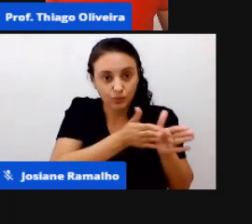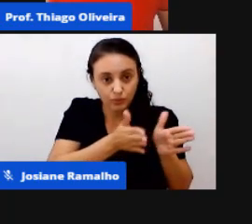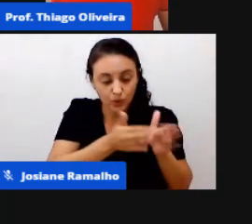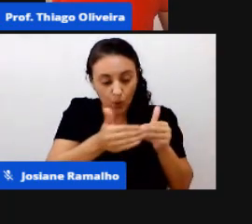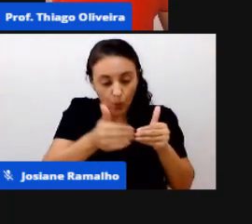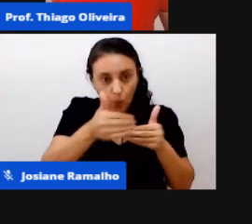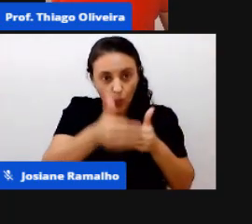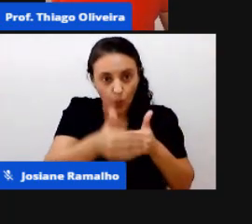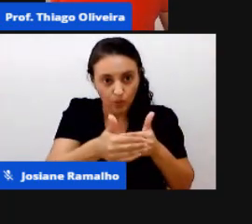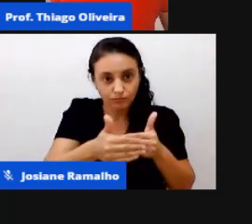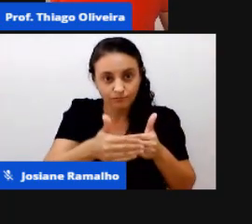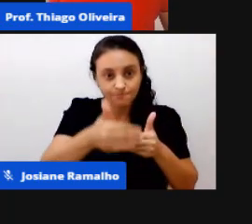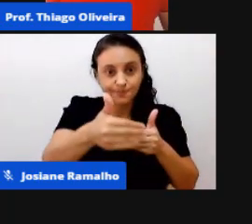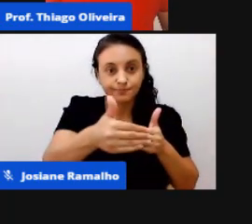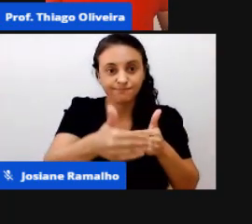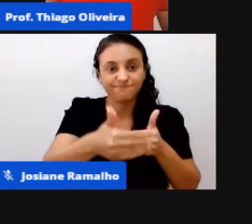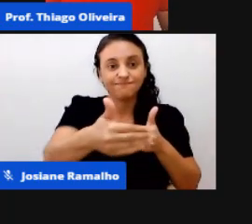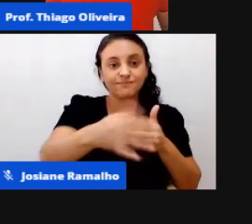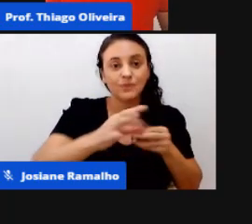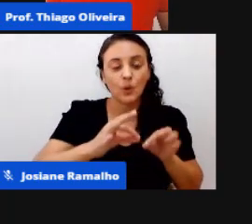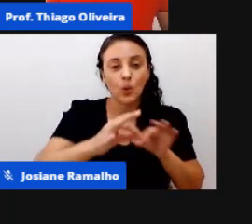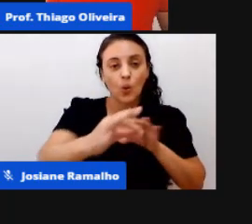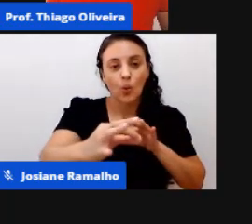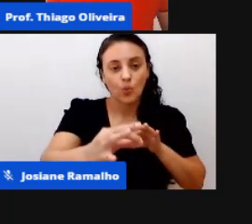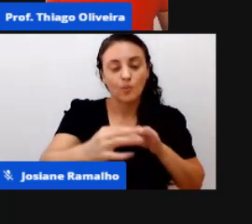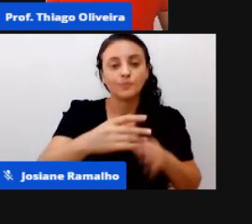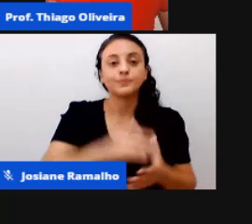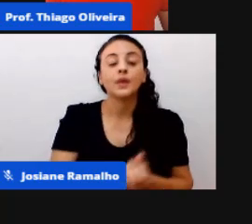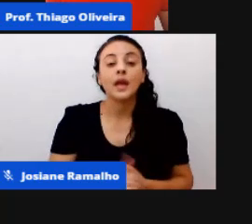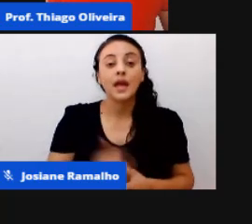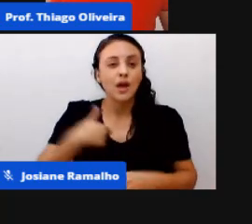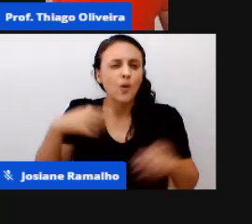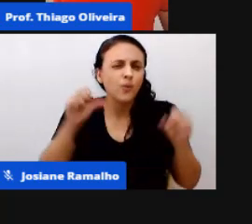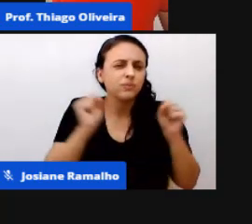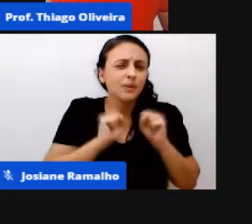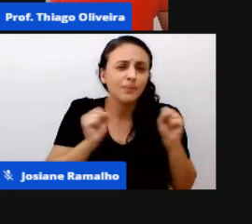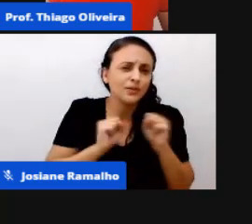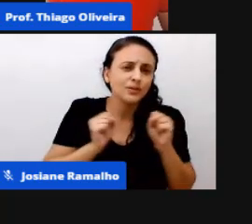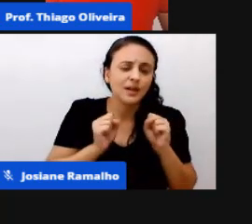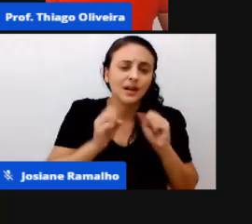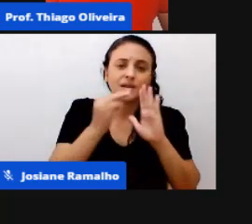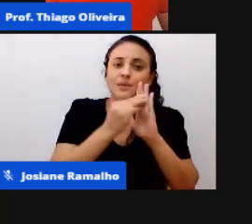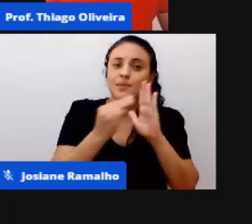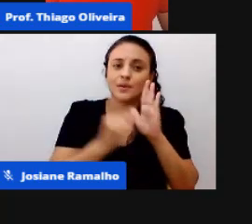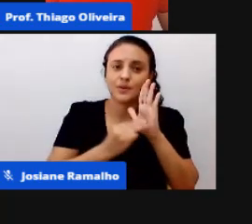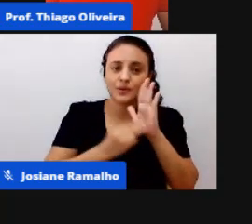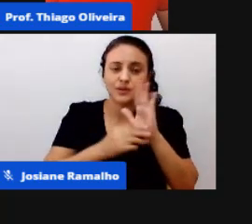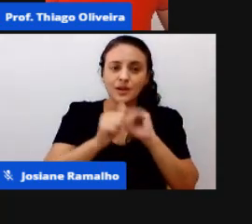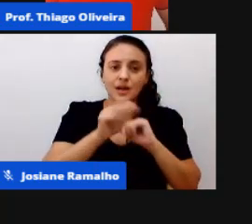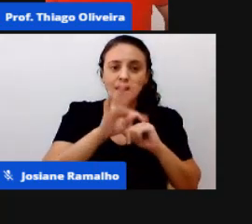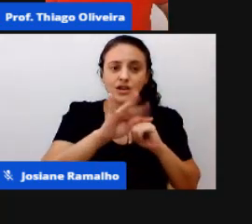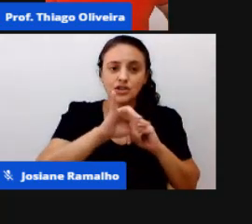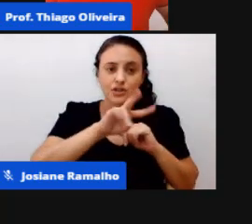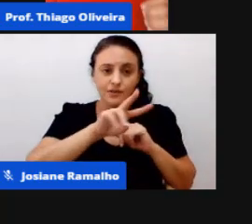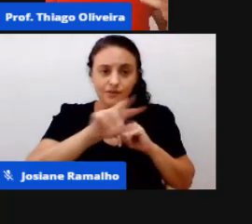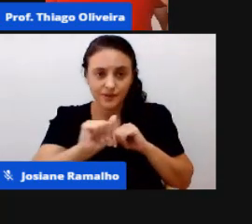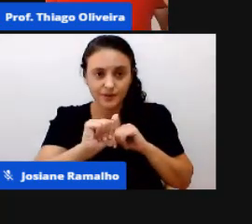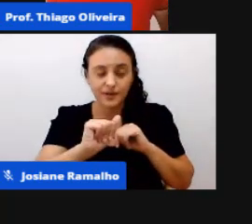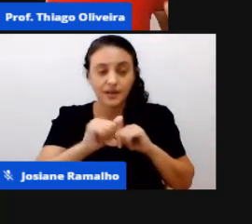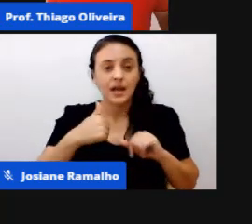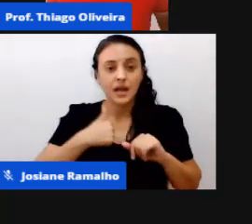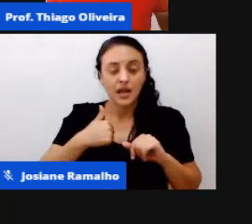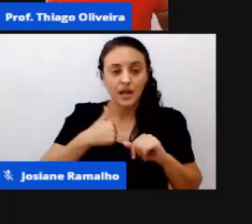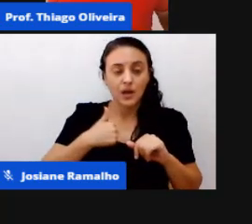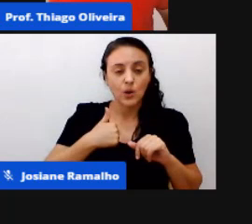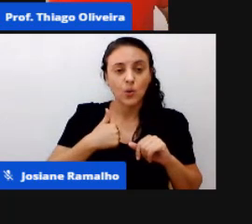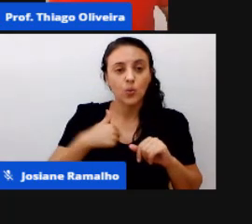Faço uso frequente na minha sala de aula, para quem não sabe, sou professor do Estado, e lá eu uso metodologias ativas. Na rede municipal de